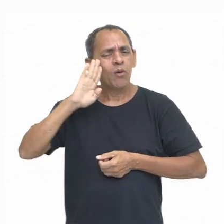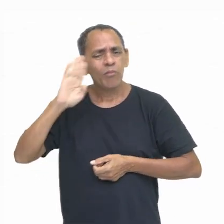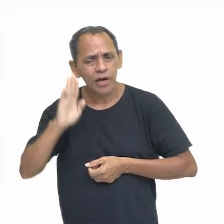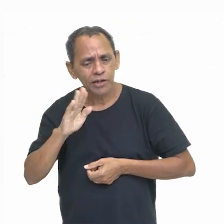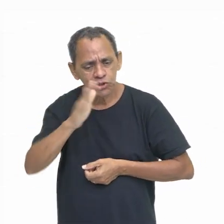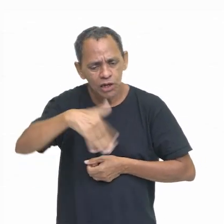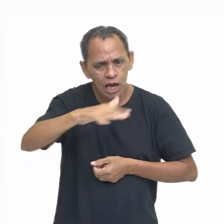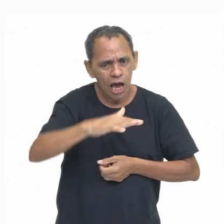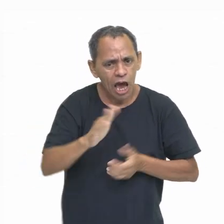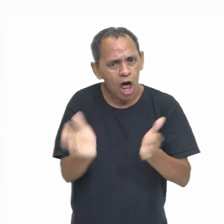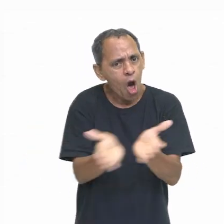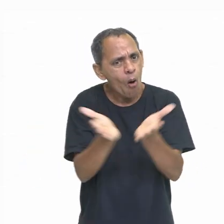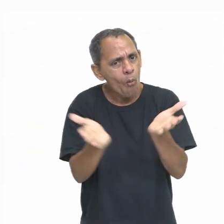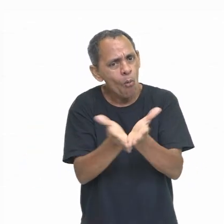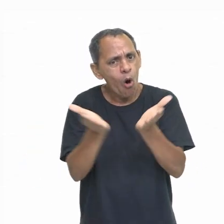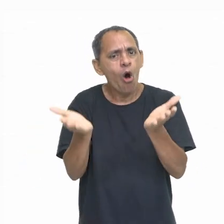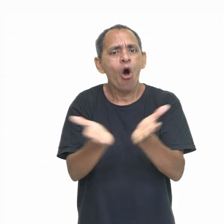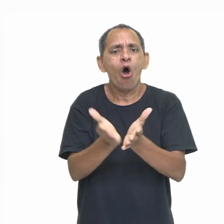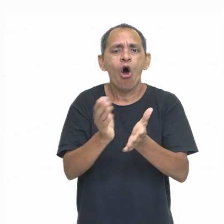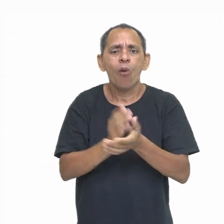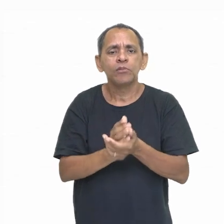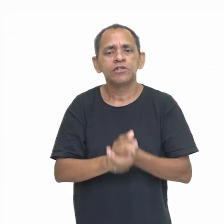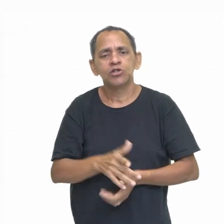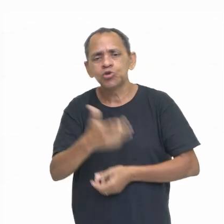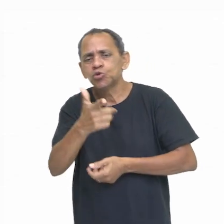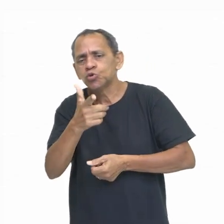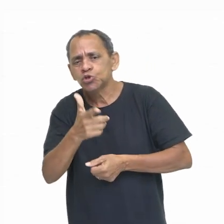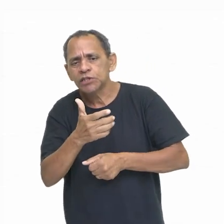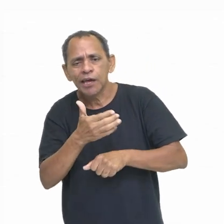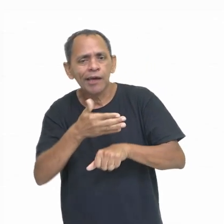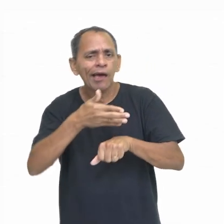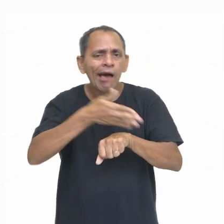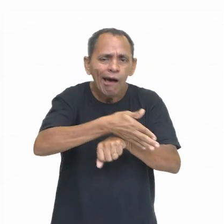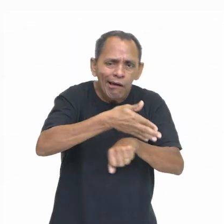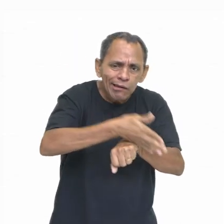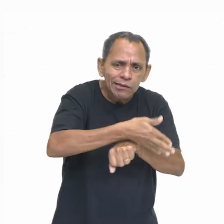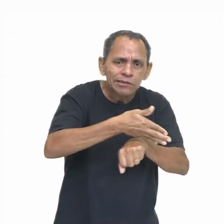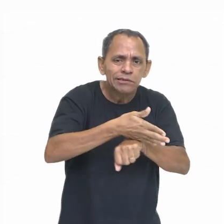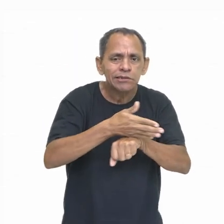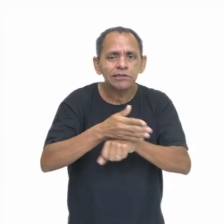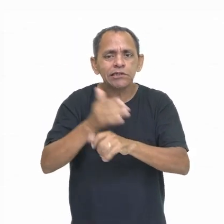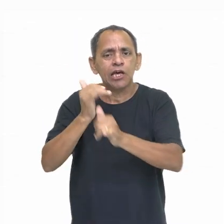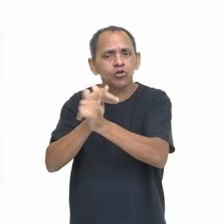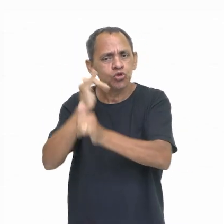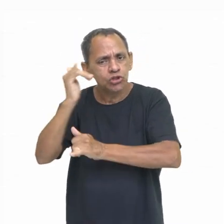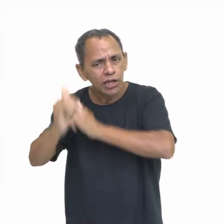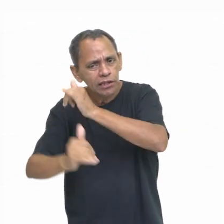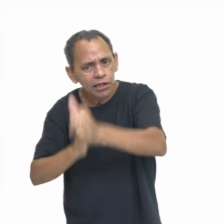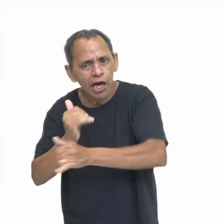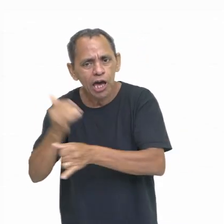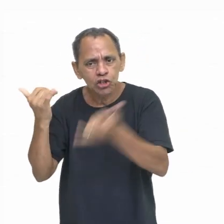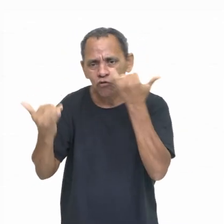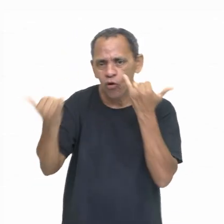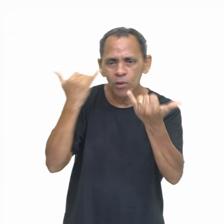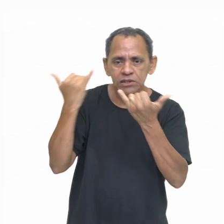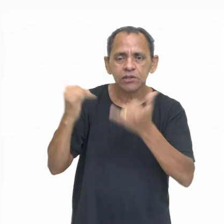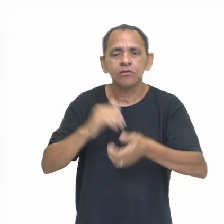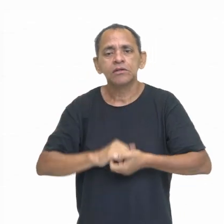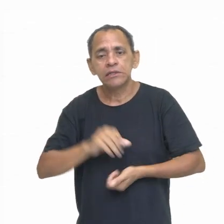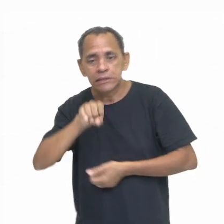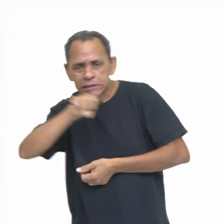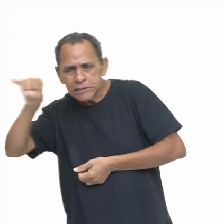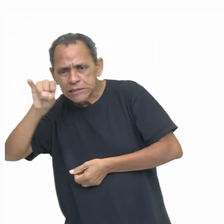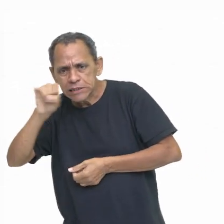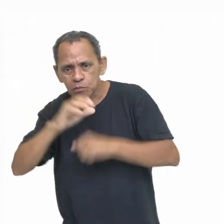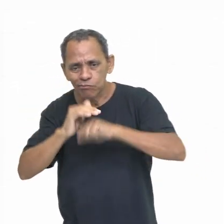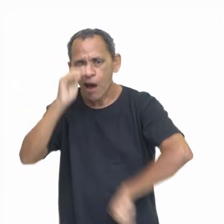pobres e com menor acesso à informação. Ou seja, quanto mais desinformadas as pessoas forem,